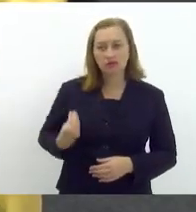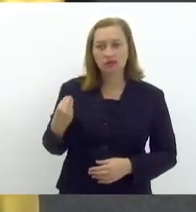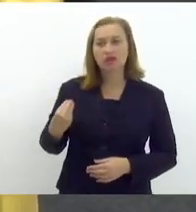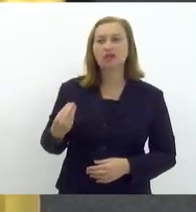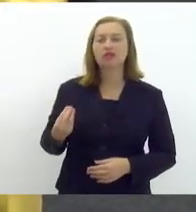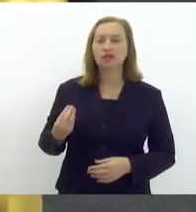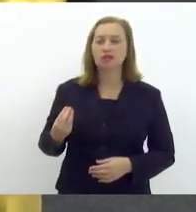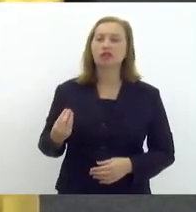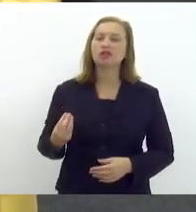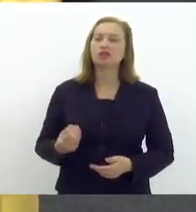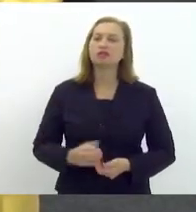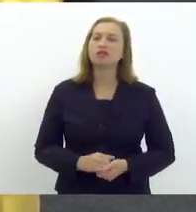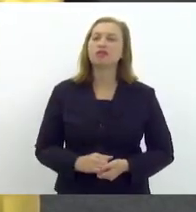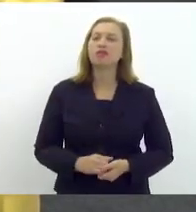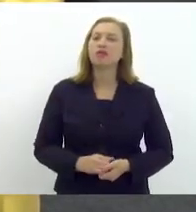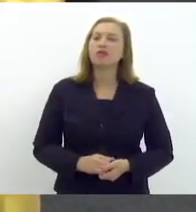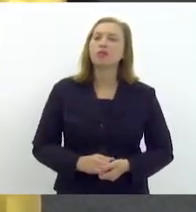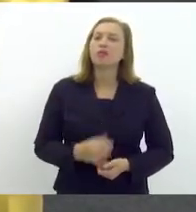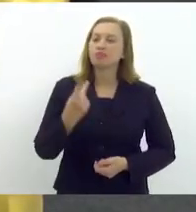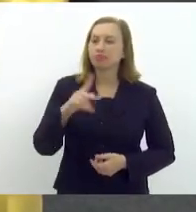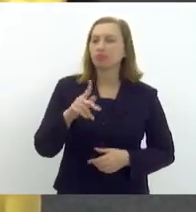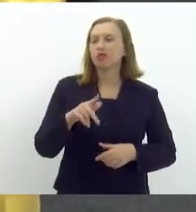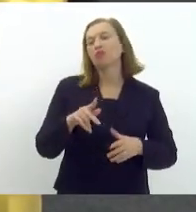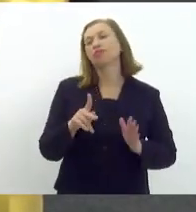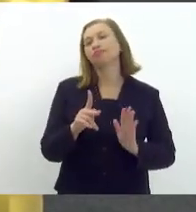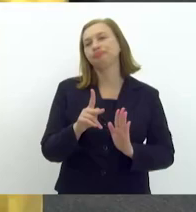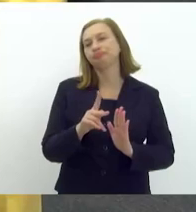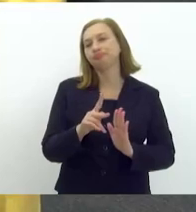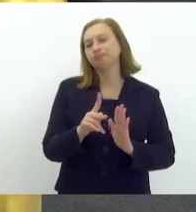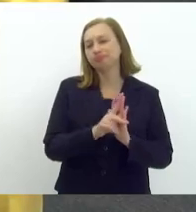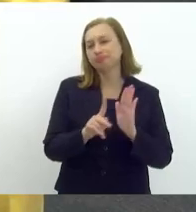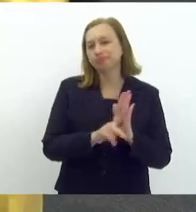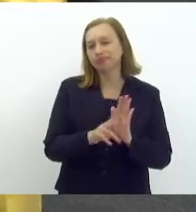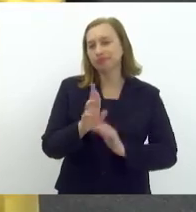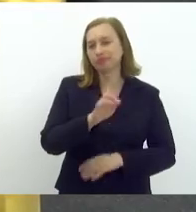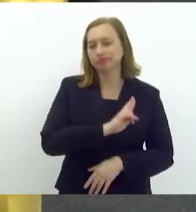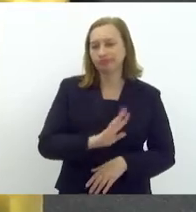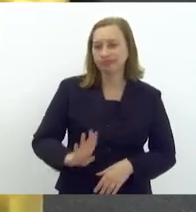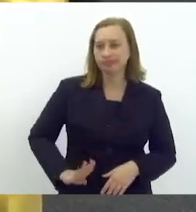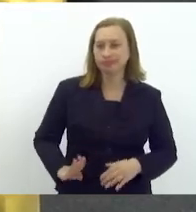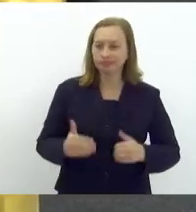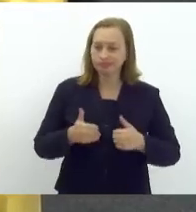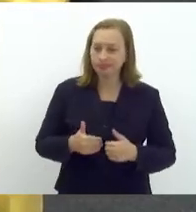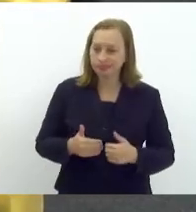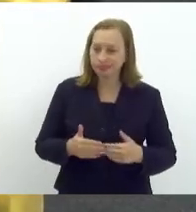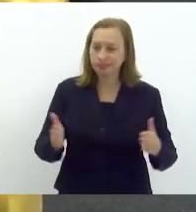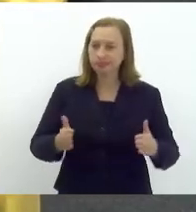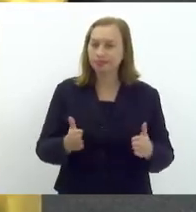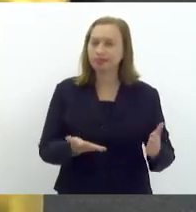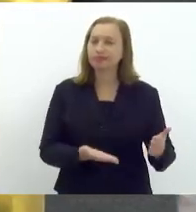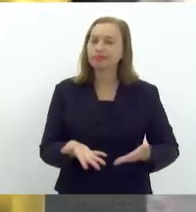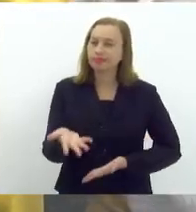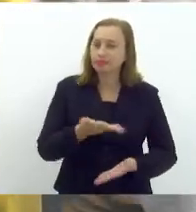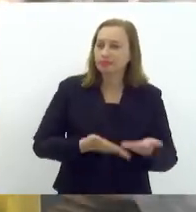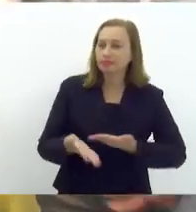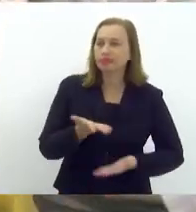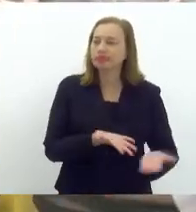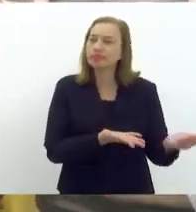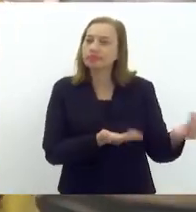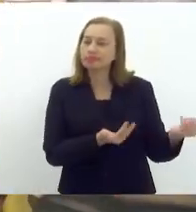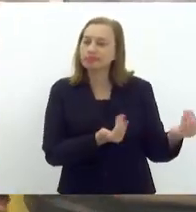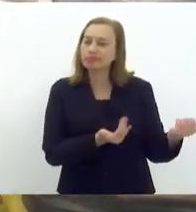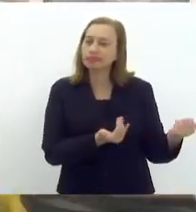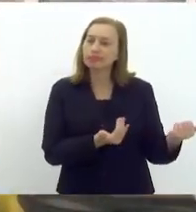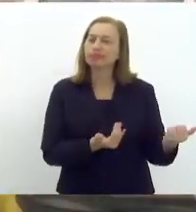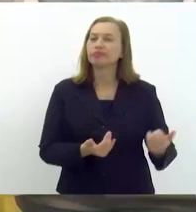e janelas e o vosso projeto Deputado Bacelar abre portas e janelas para através da cultura da música a